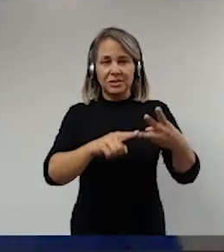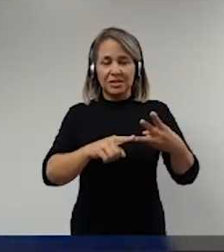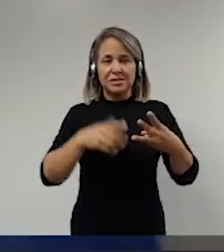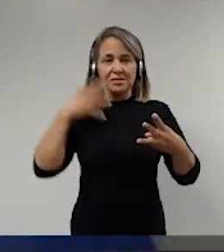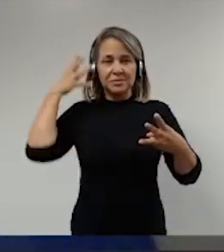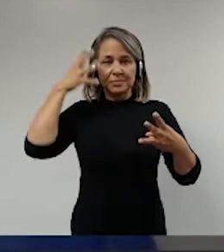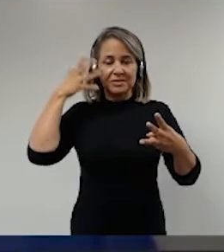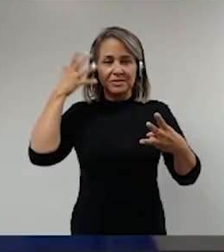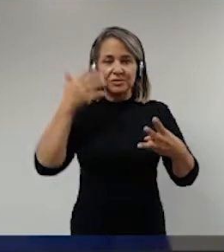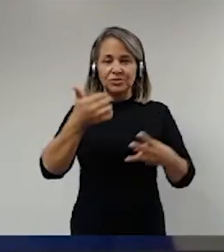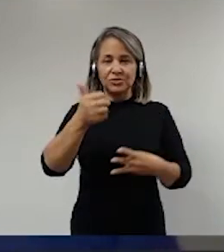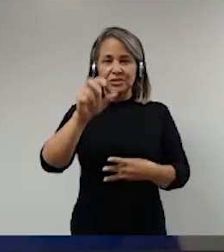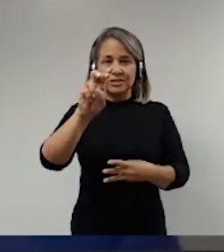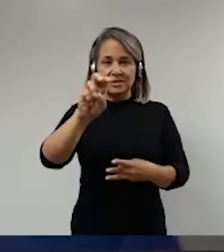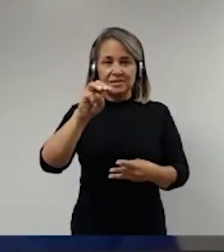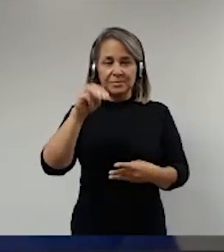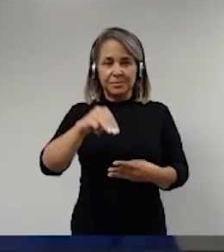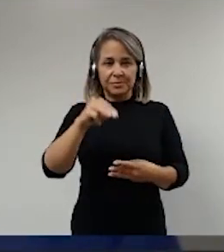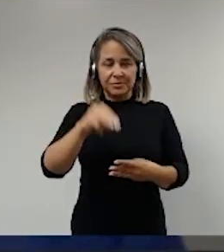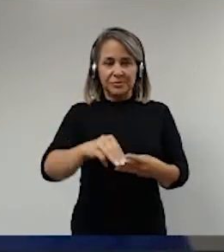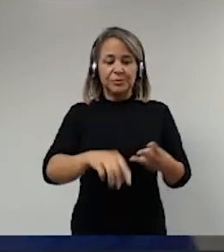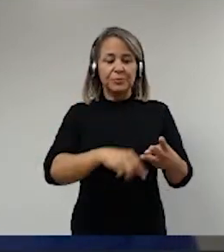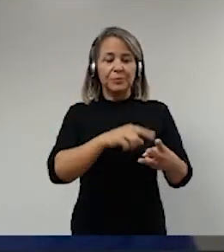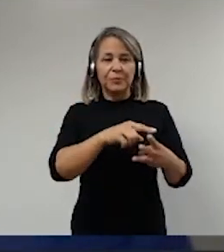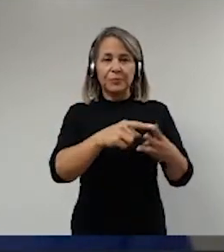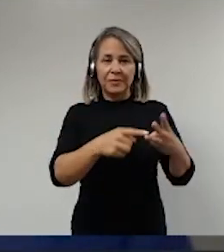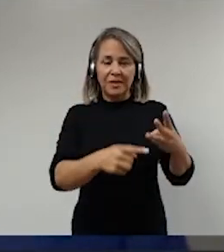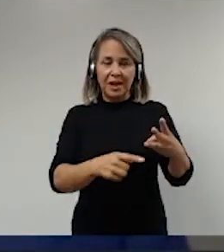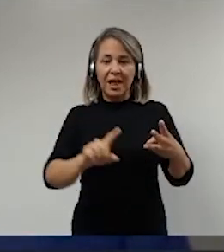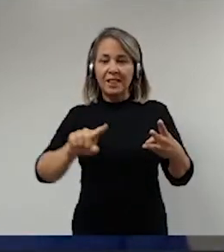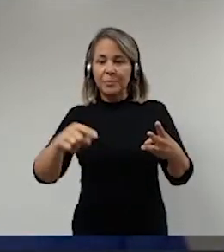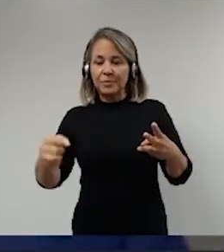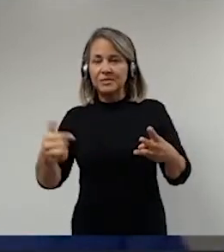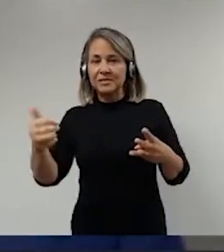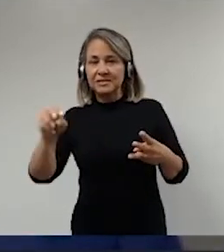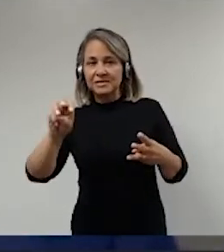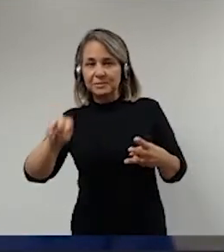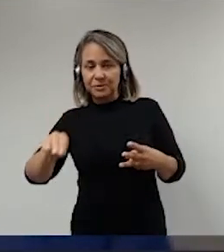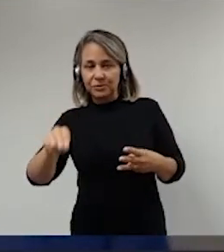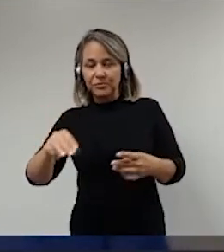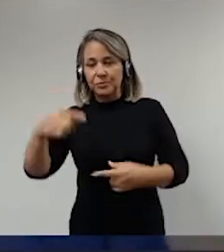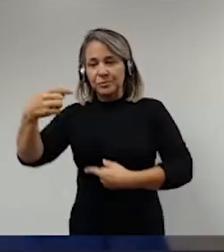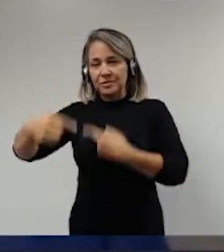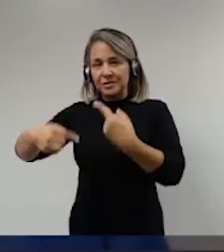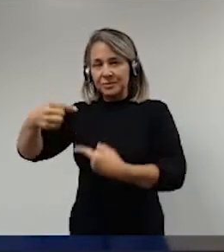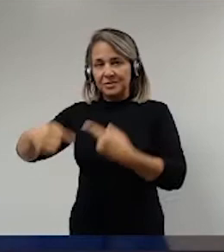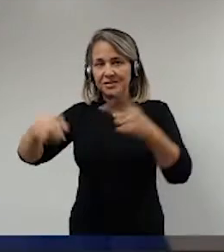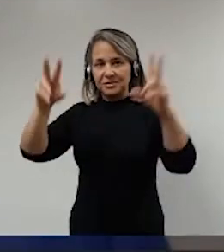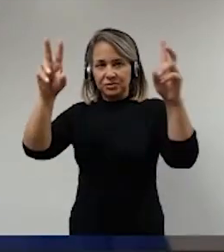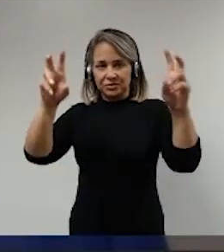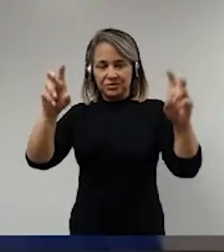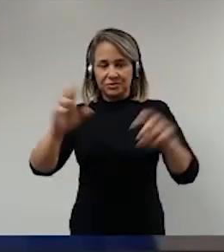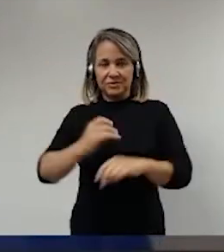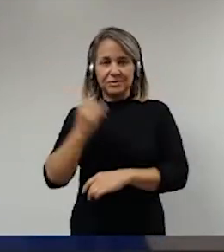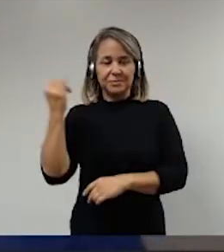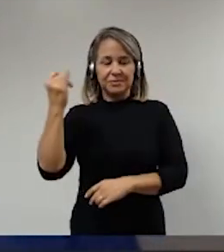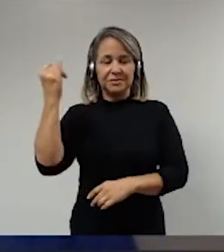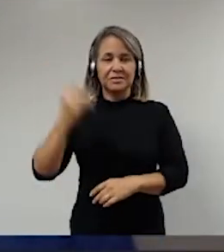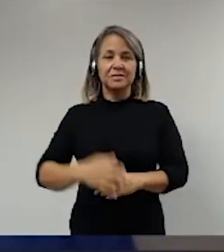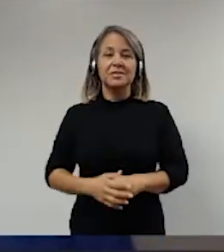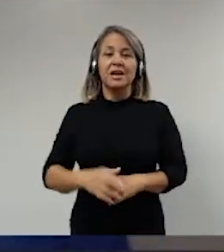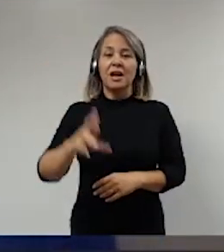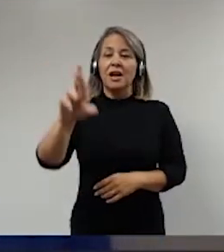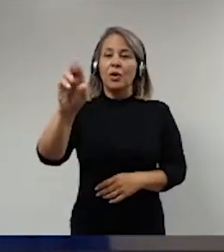minutos, cada uma, e 15 minutos nós vamos debater entre nós essas questões tão importantes. Rodrigo Salinas